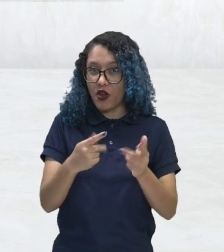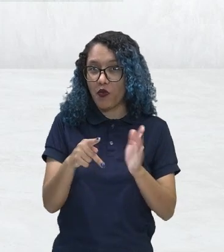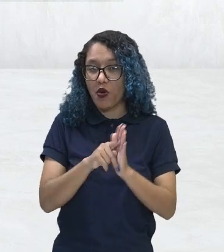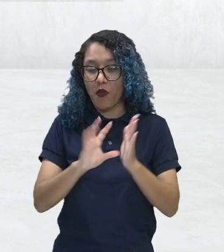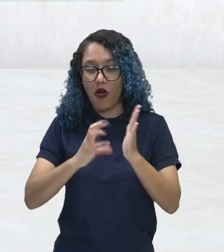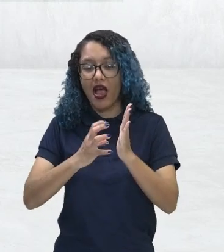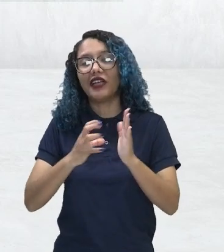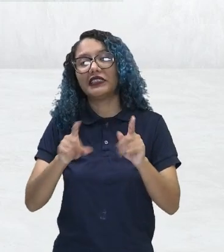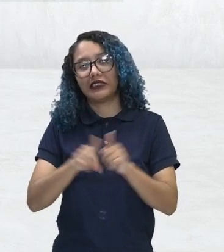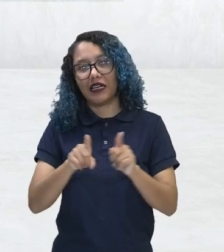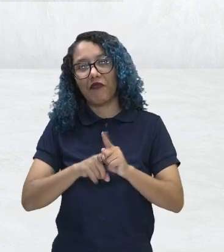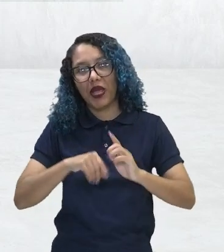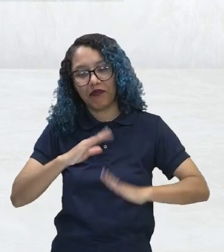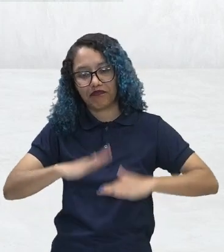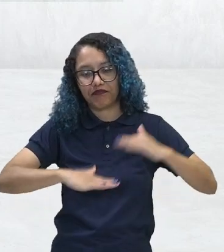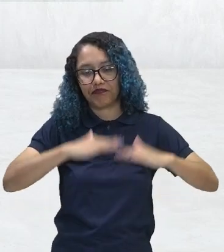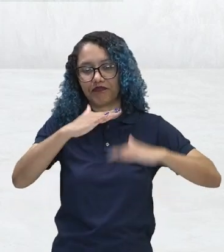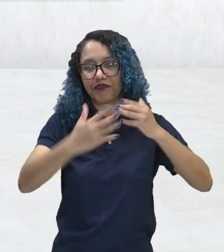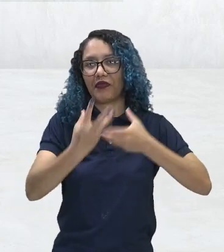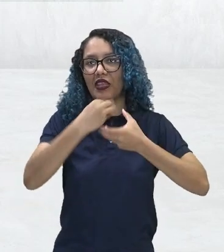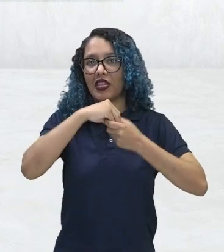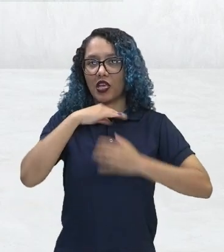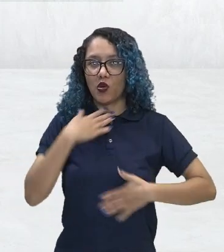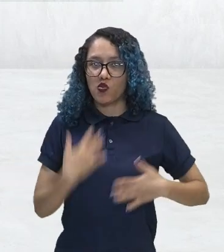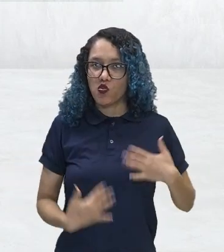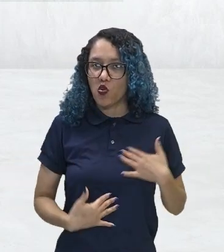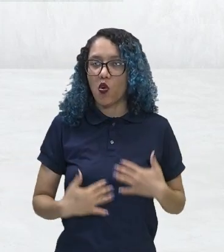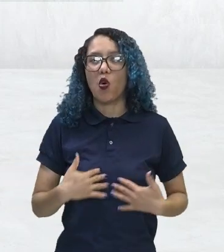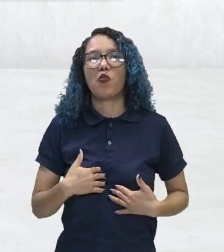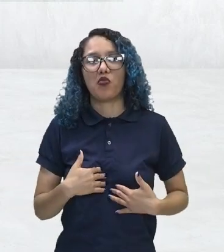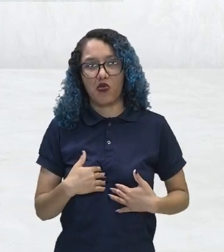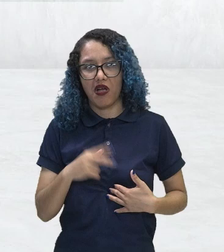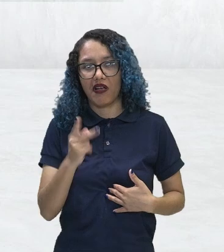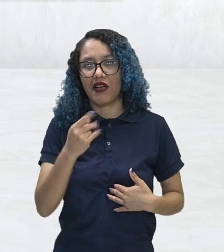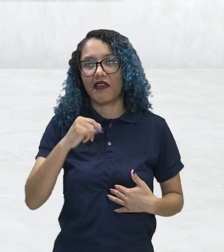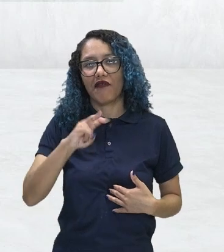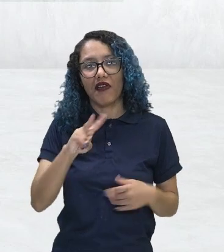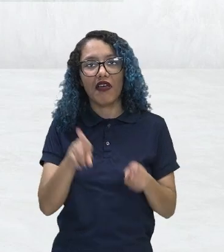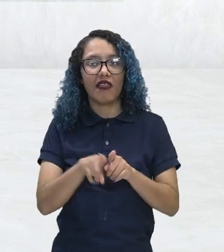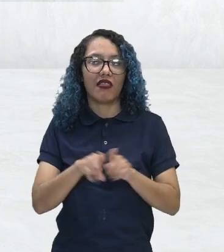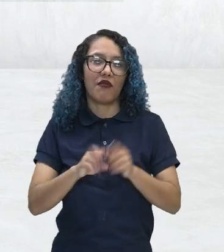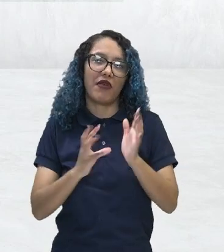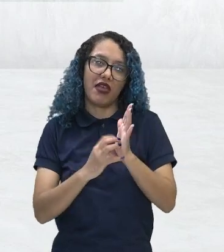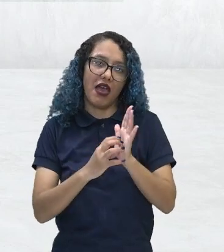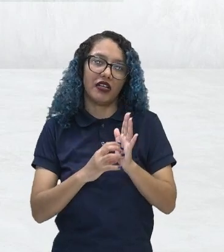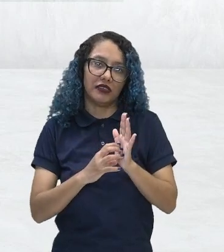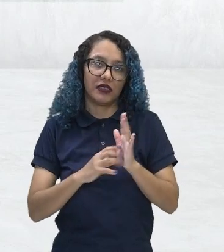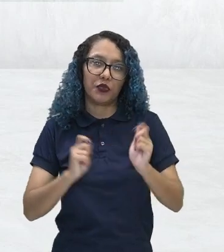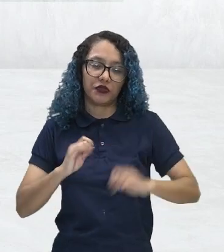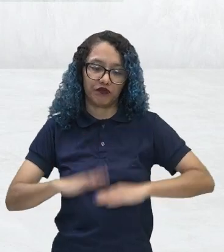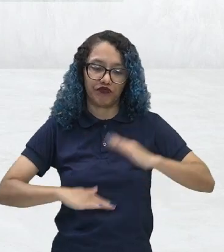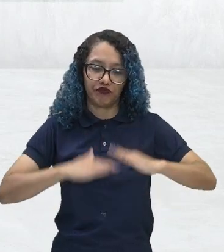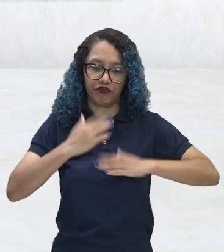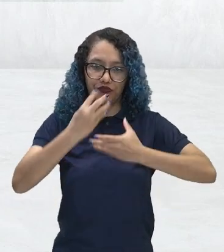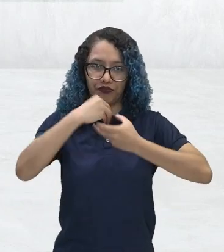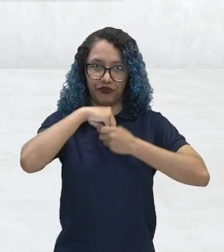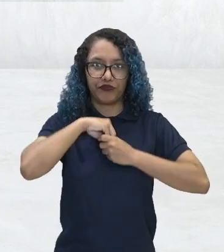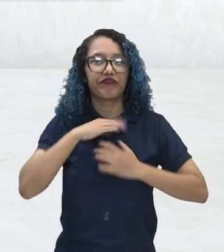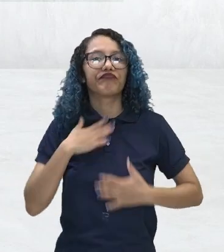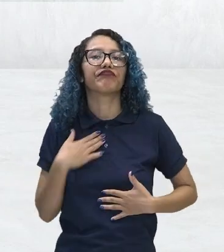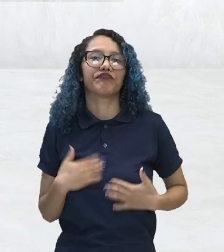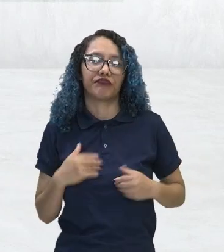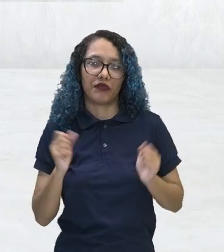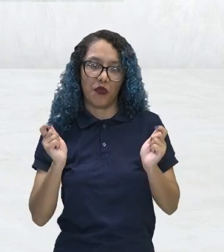potencialize também, né, do HIV e da AIDS, certo? E agora vamos ver como que